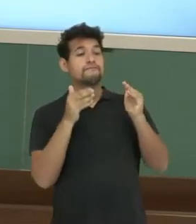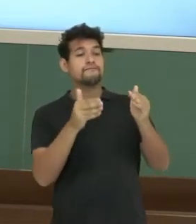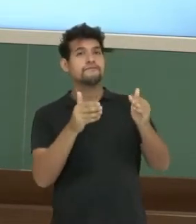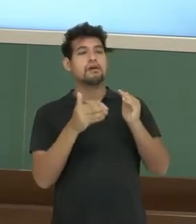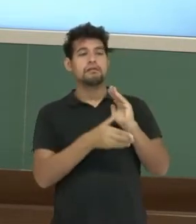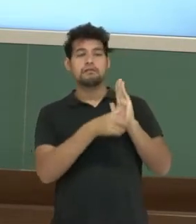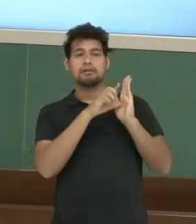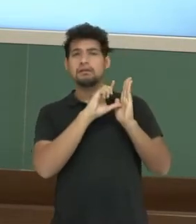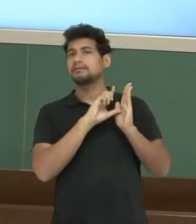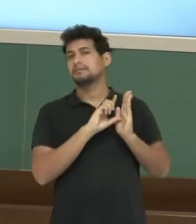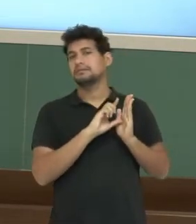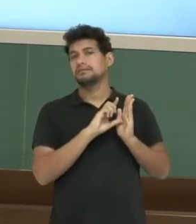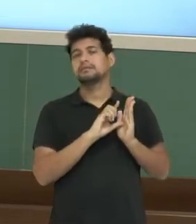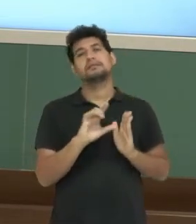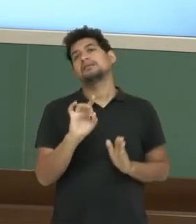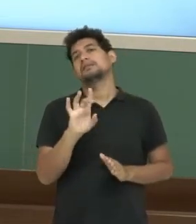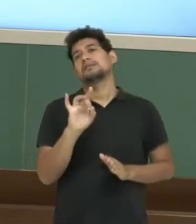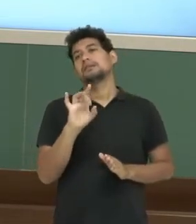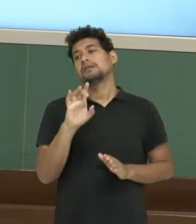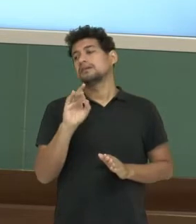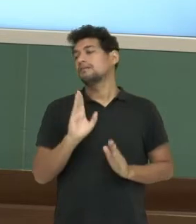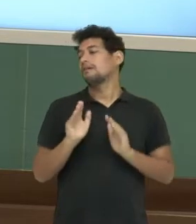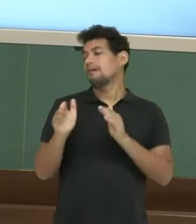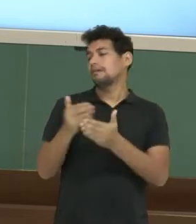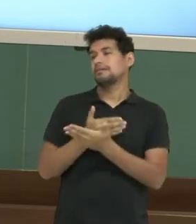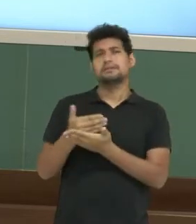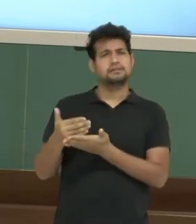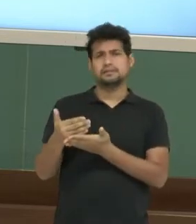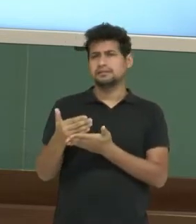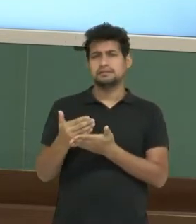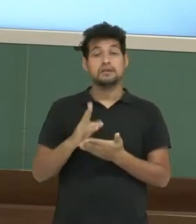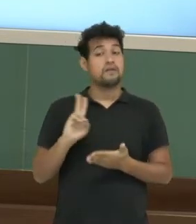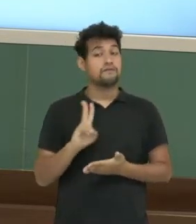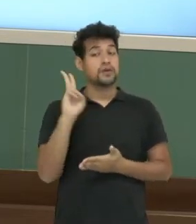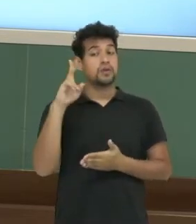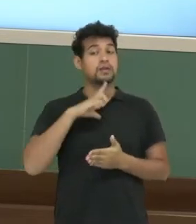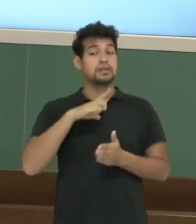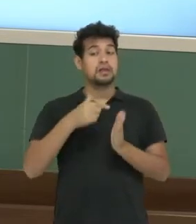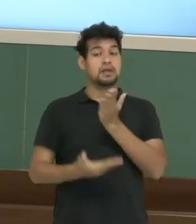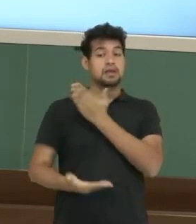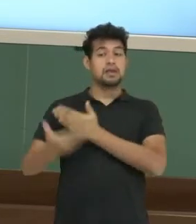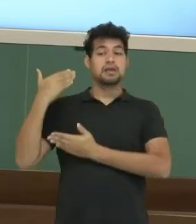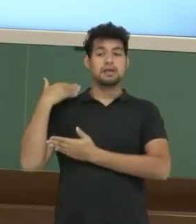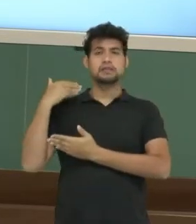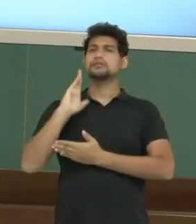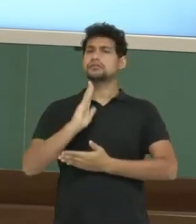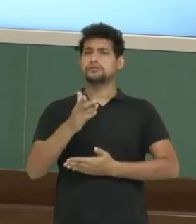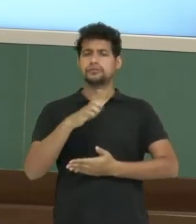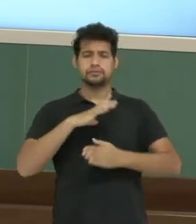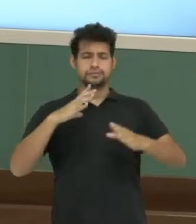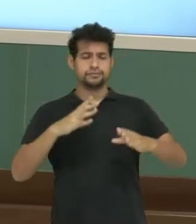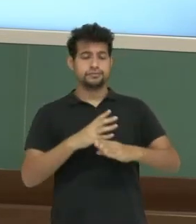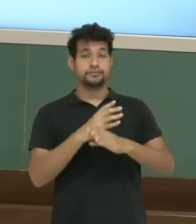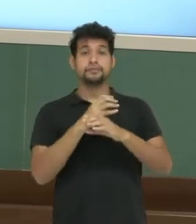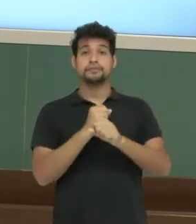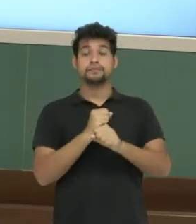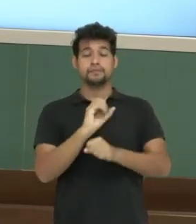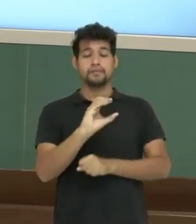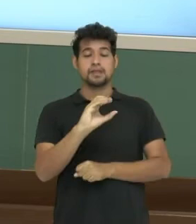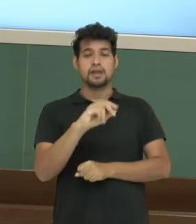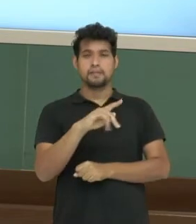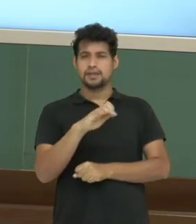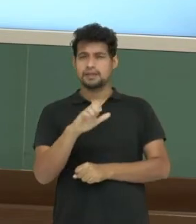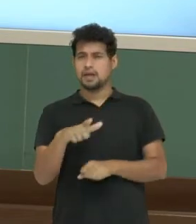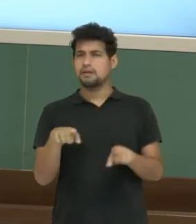ou seja, não é só lá no capital inicial, é no valor anterior, que já está somado um capital e um